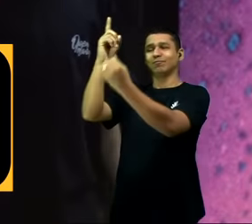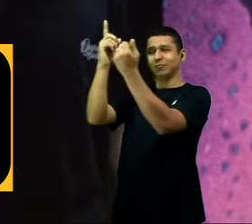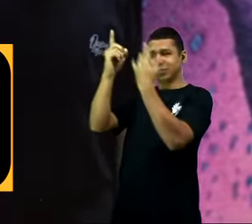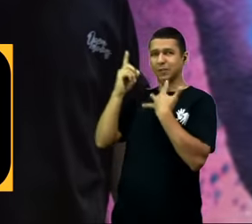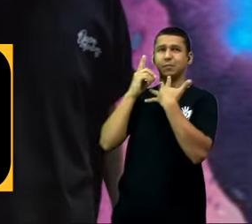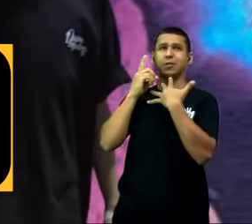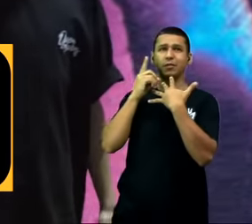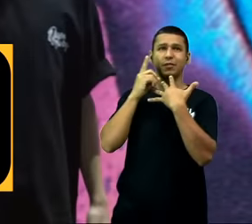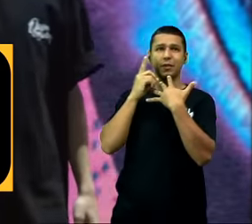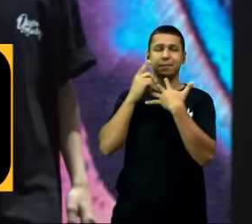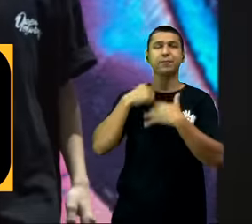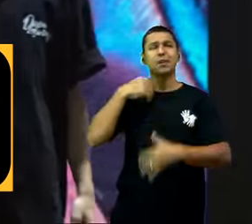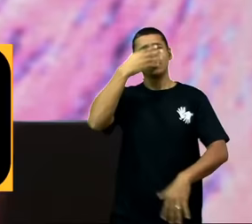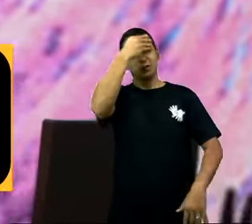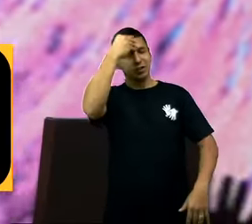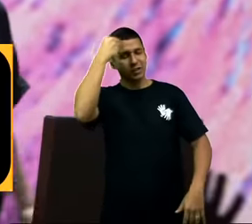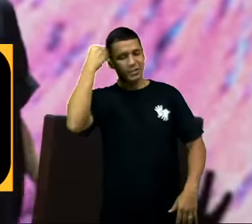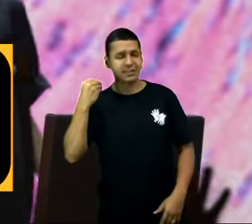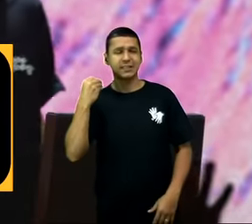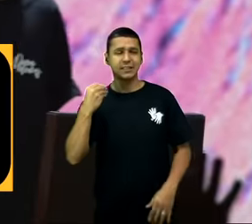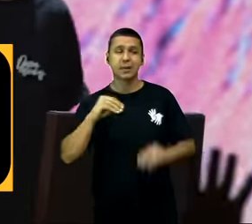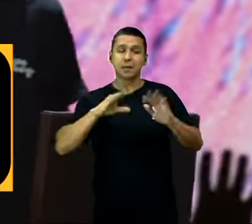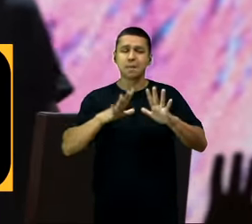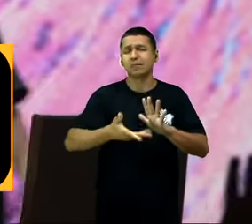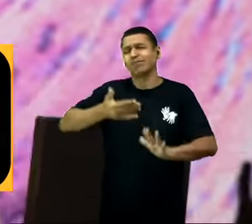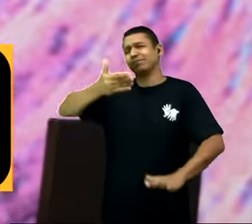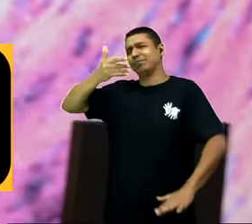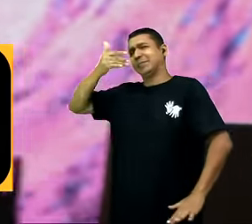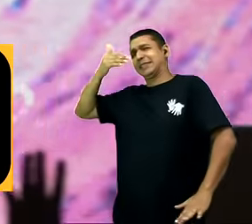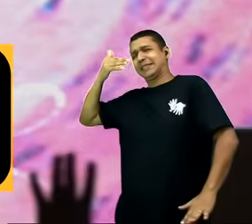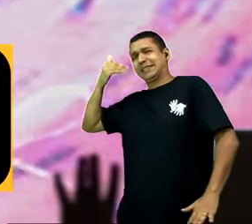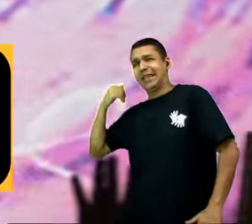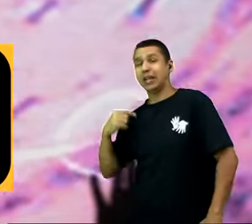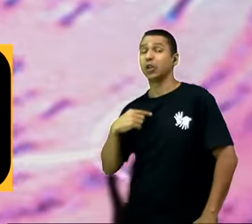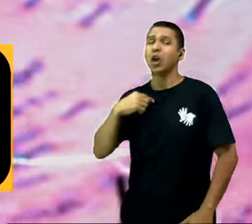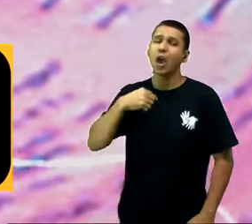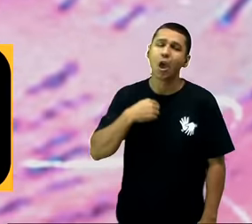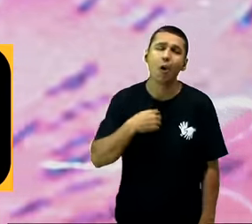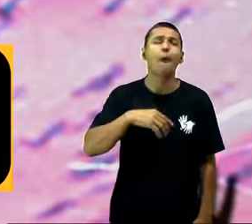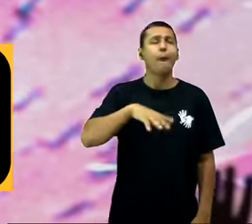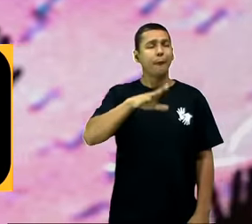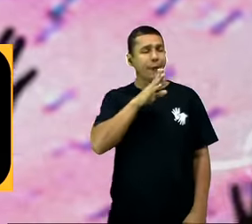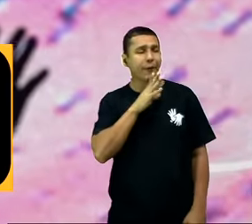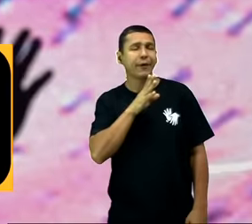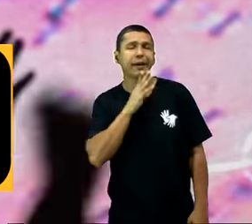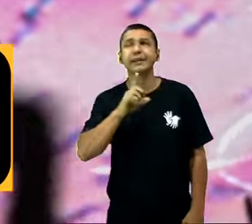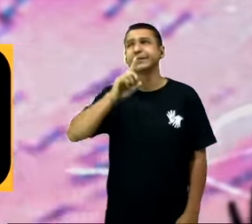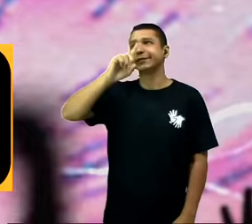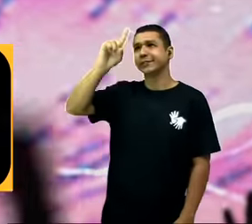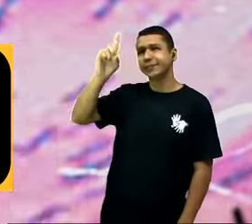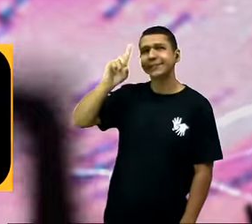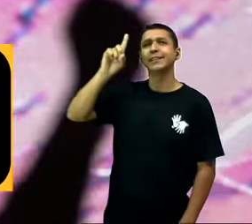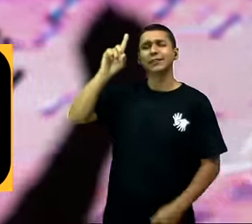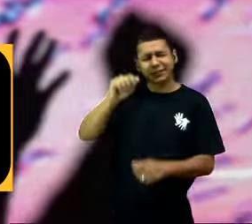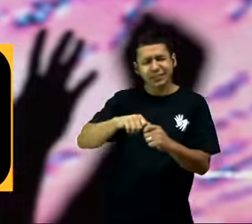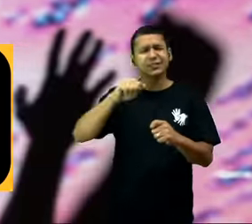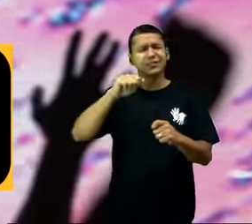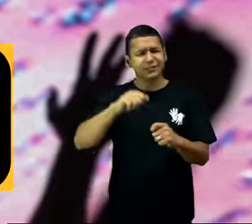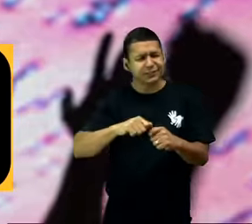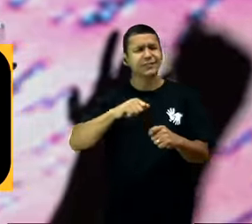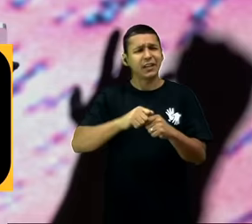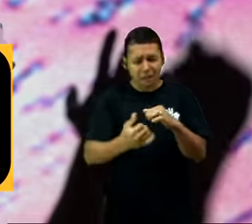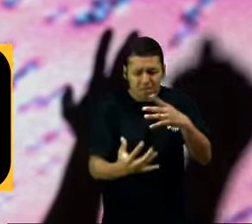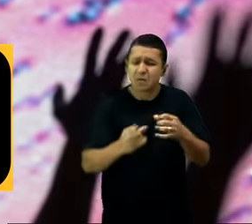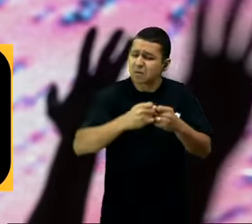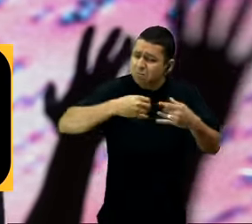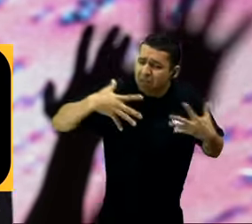tempo esqueceu de te dizer, mas há muitos anos papai conhece um Deus que provê, um Deus que faz aonde não tem, um Deus que chama